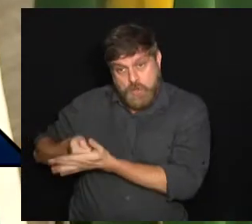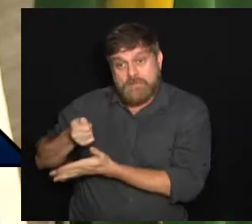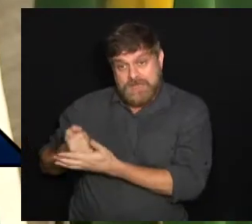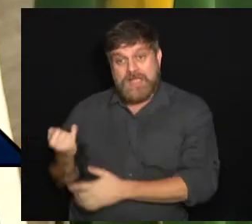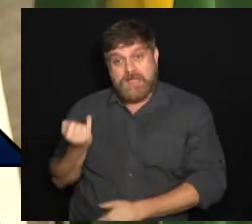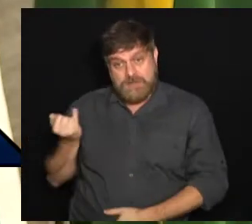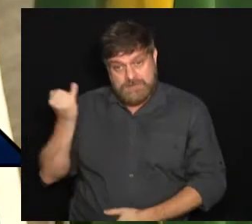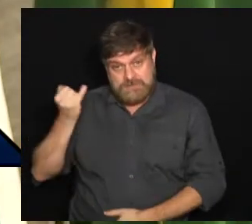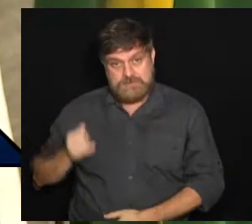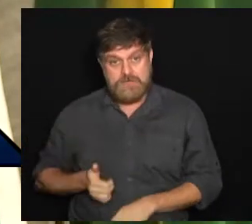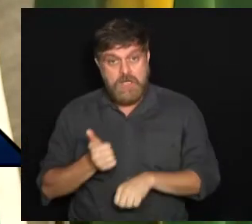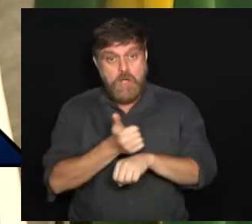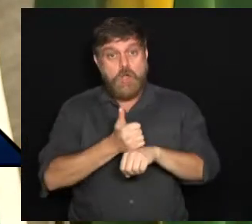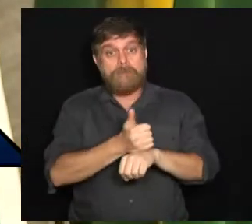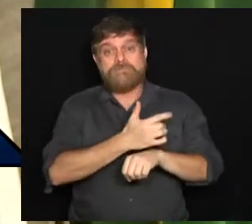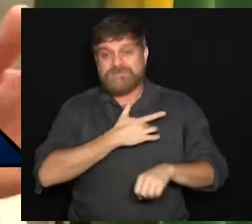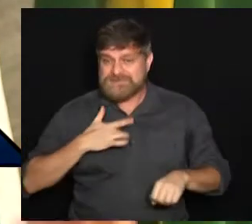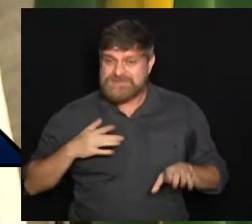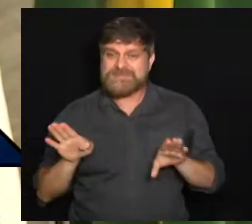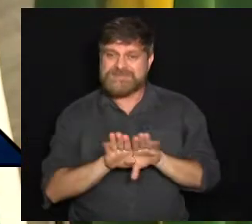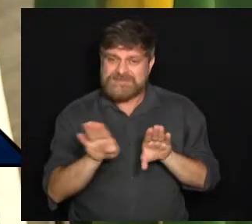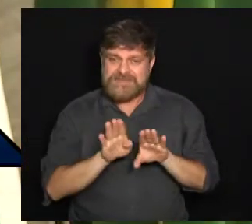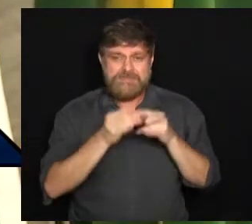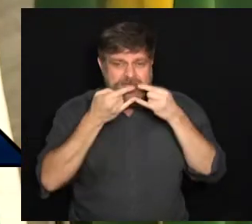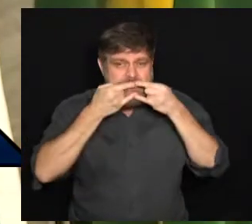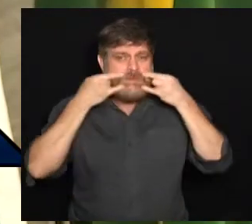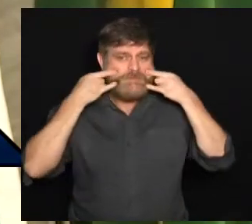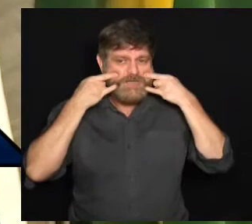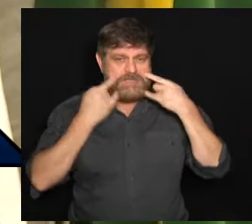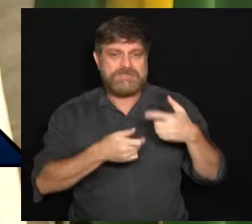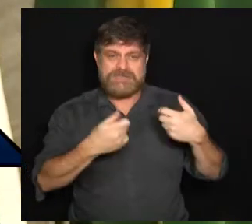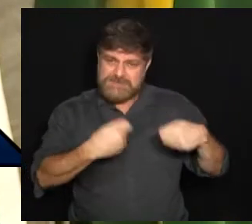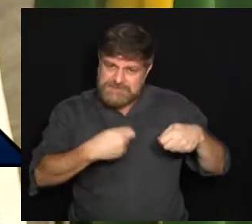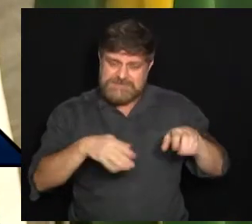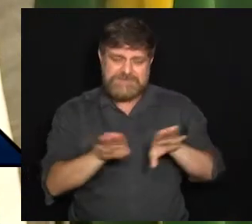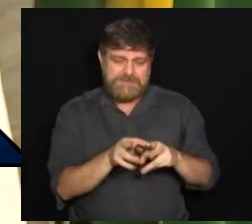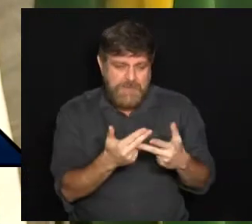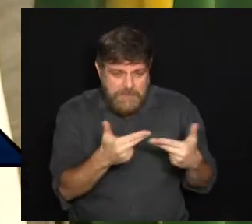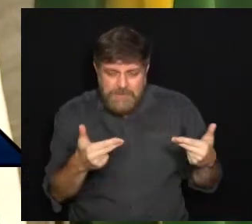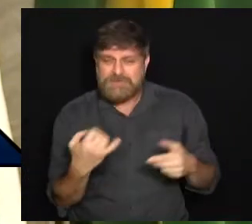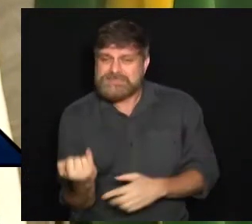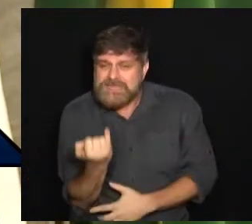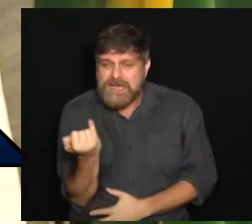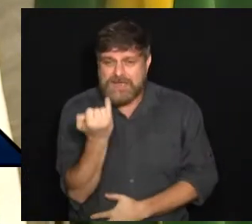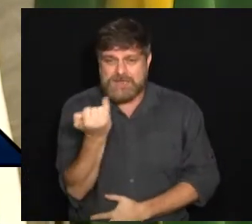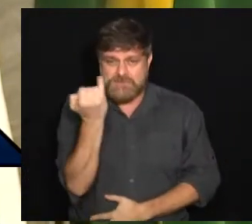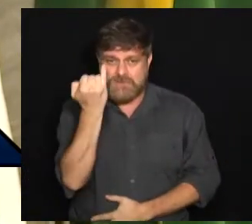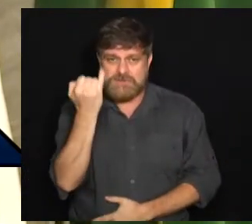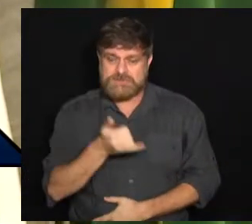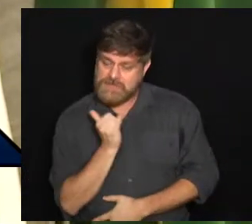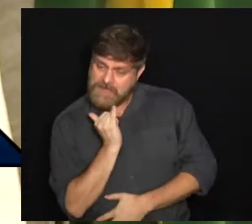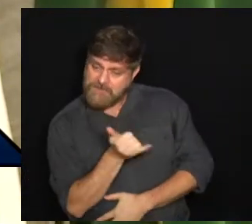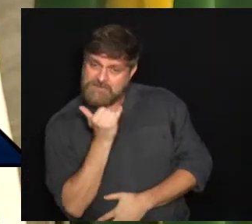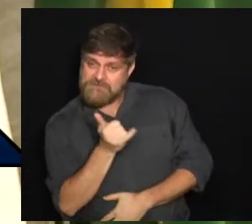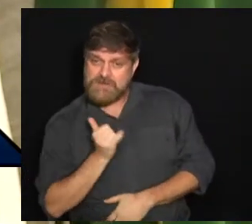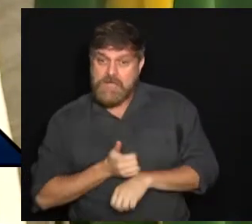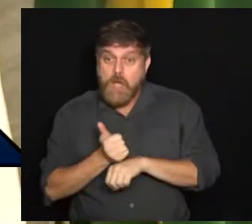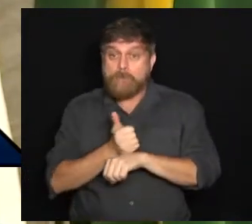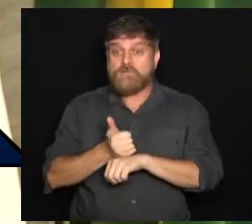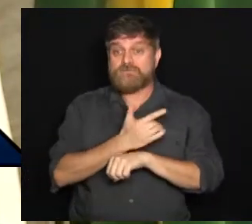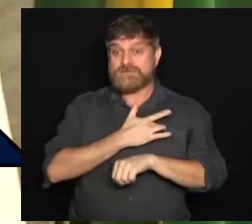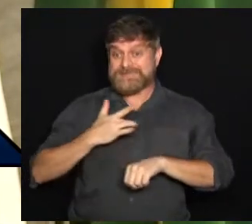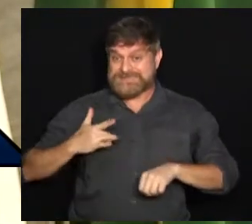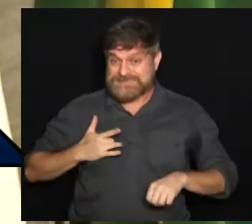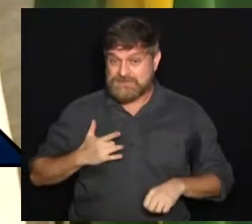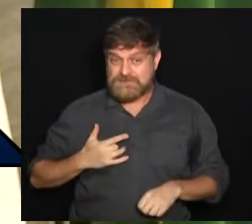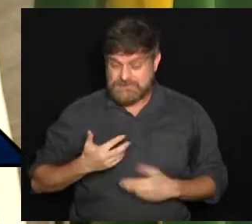importante. Os profissionais de saúde também devem usar máscara, tá? Isso é uma outra coisa importante, tá? Feito eu falei, a proteção dos profissionais de saúde é